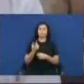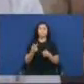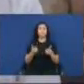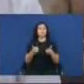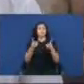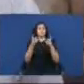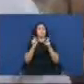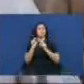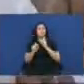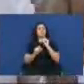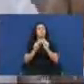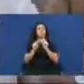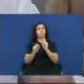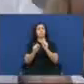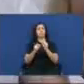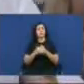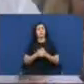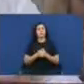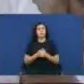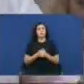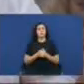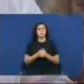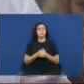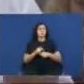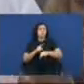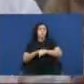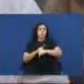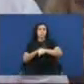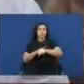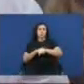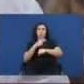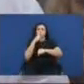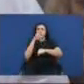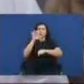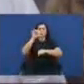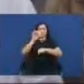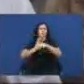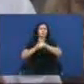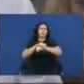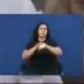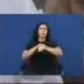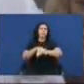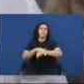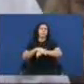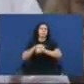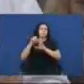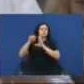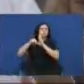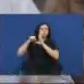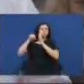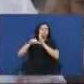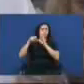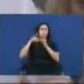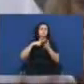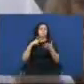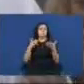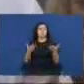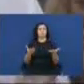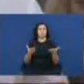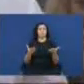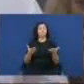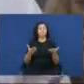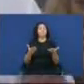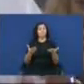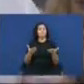que durante um horário, eram 9 horas da noite, foi filmado. Então, quer dizer,